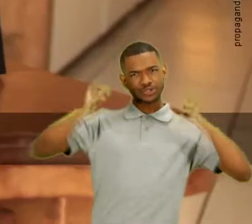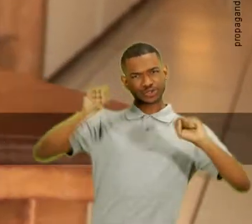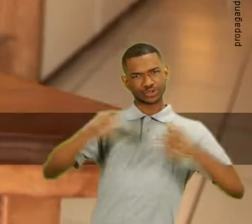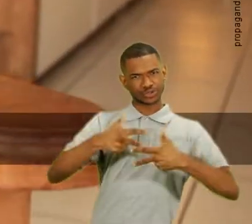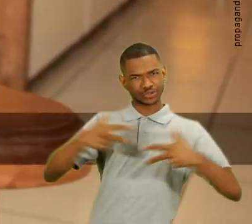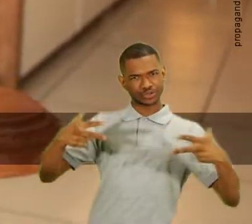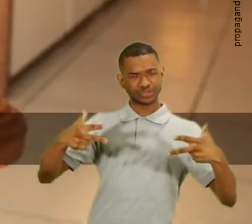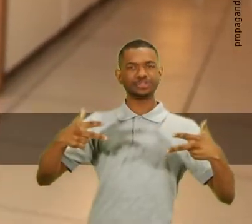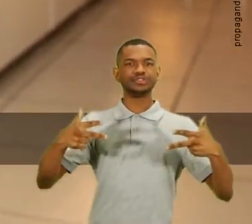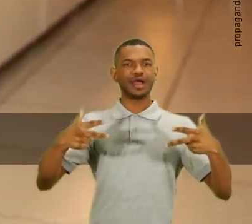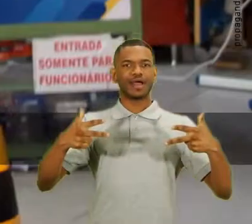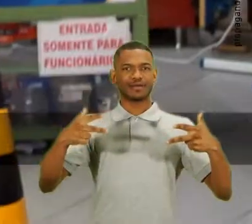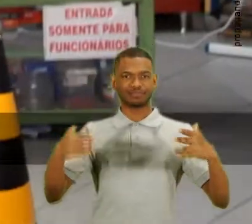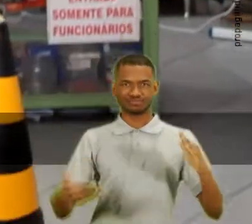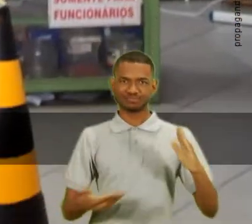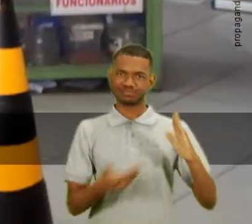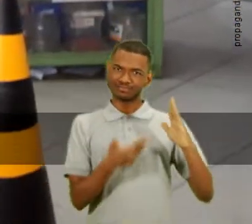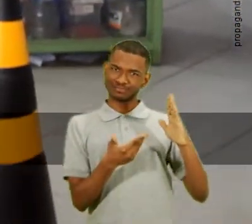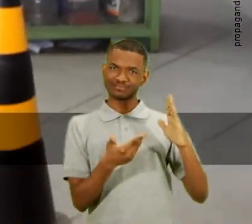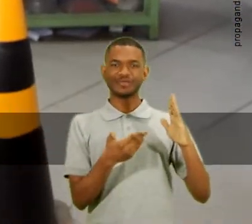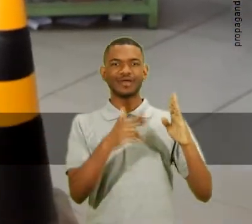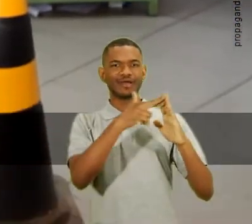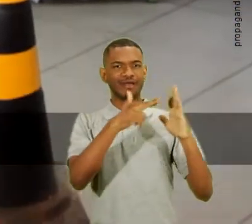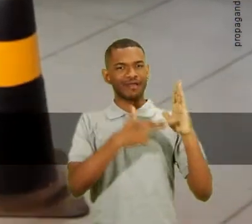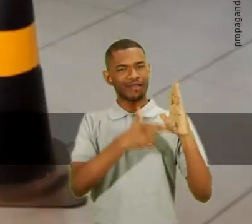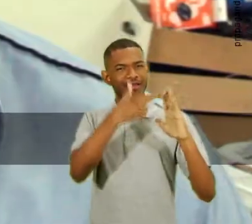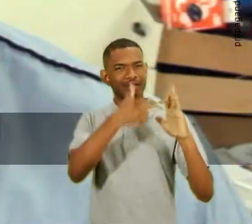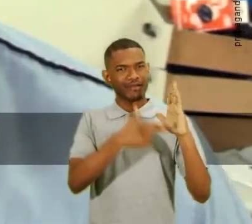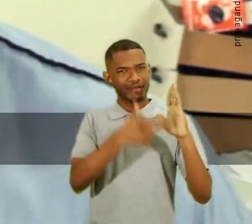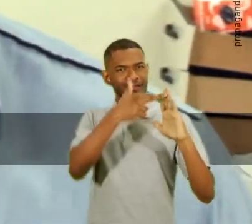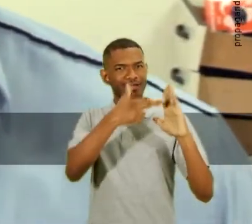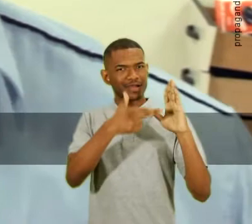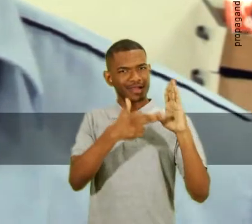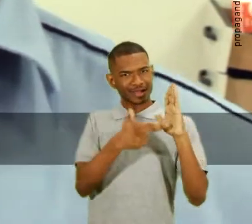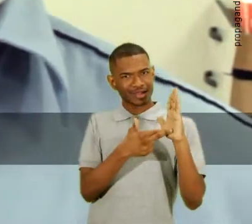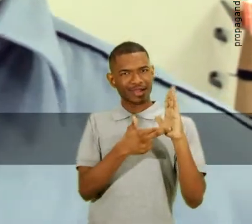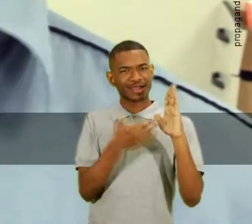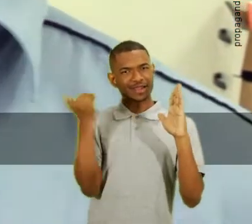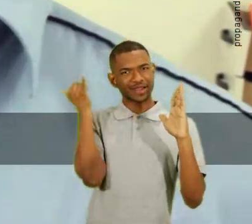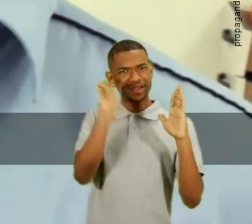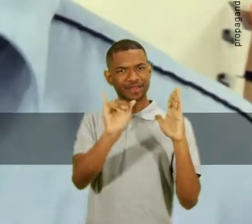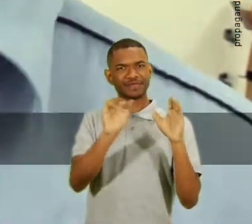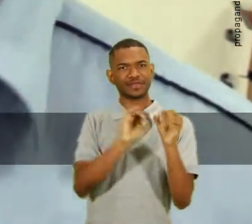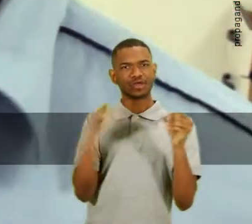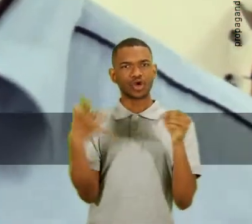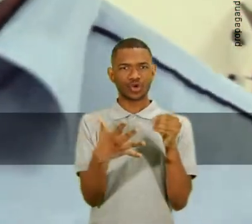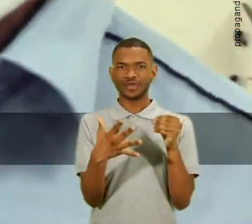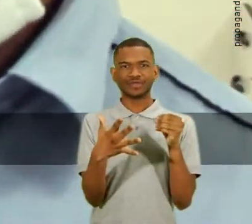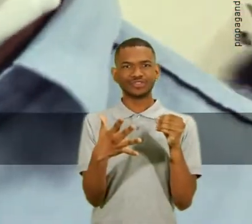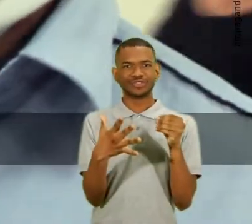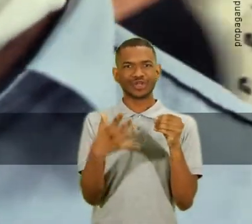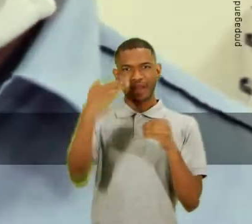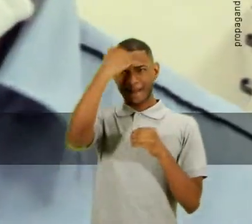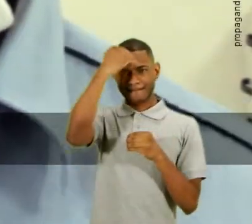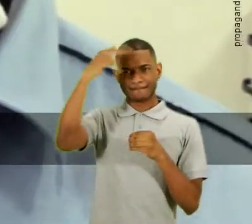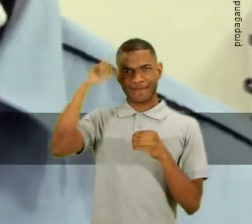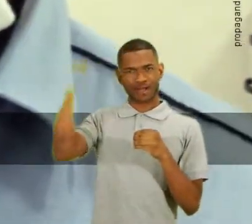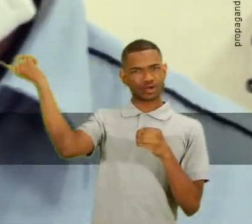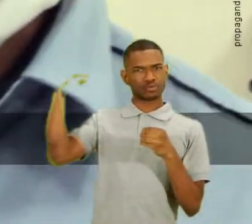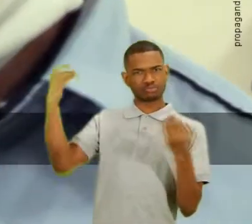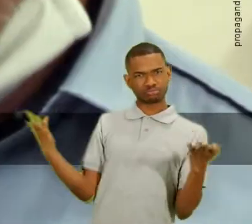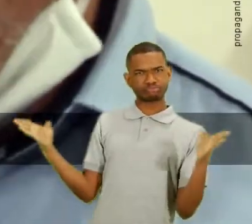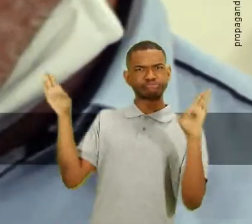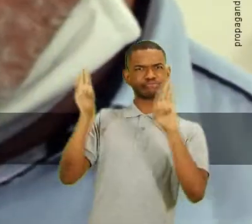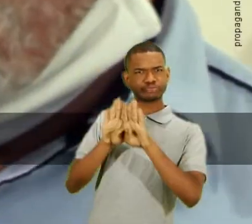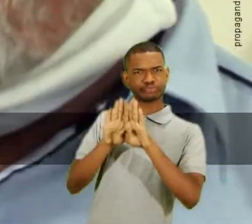serviços e outros conforme protocolo de prevenção o corrente e quando vê Alguém vende assim vamos ter que